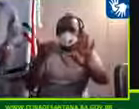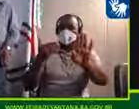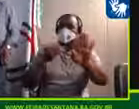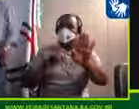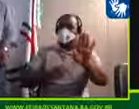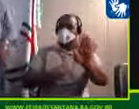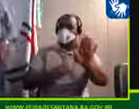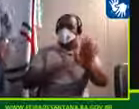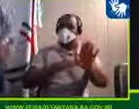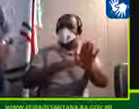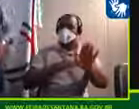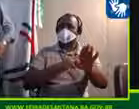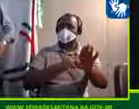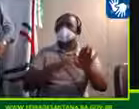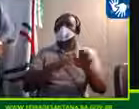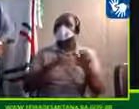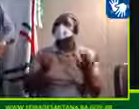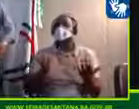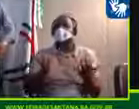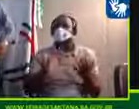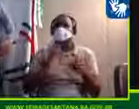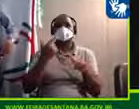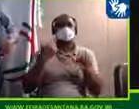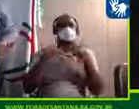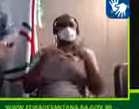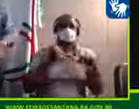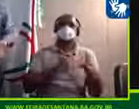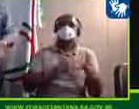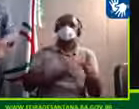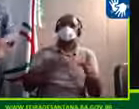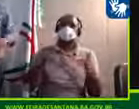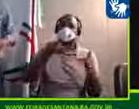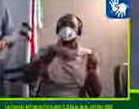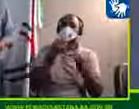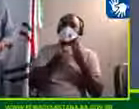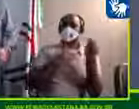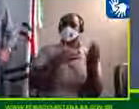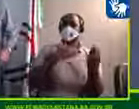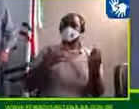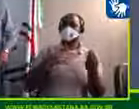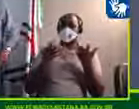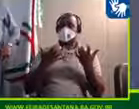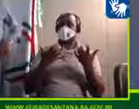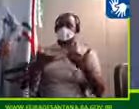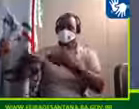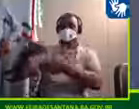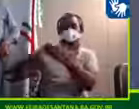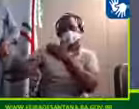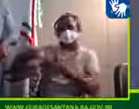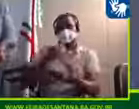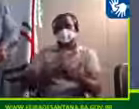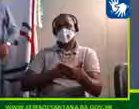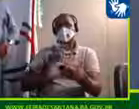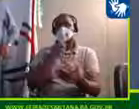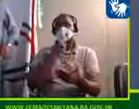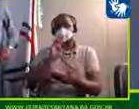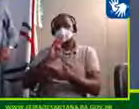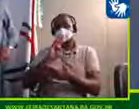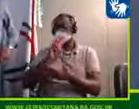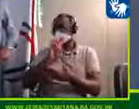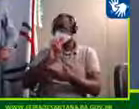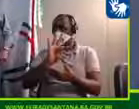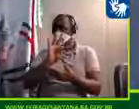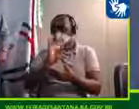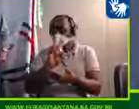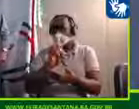retorna a partir desta semana ao seu trabalho também. Desejamos que ele tenha muita saúde e se recupere bem. O secretário Brito também